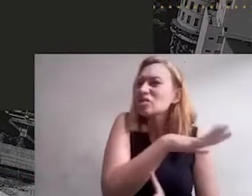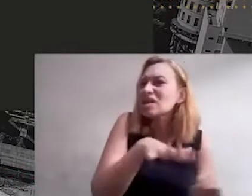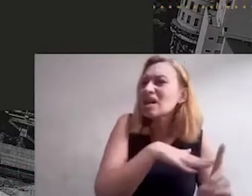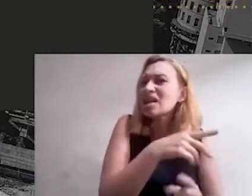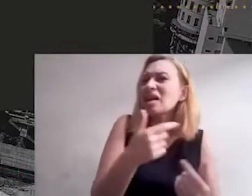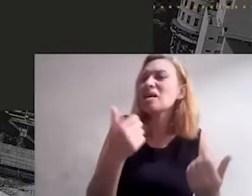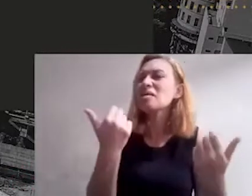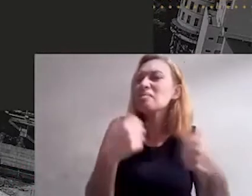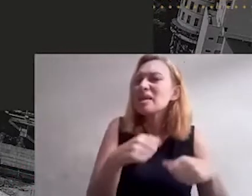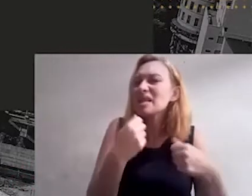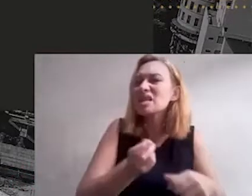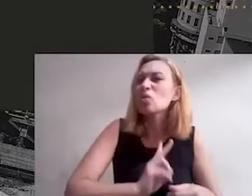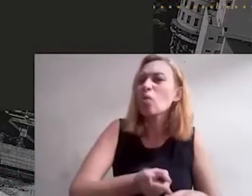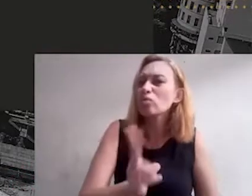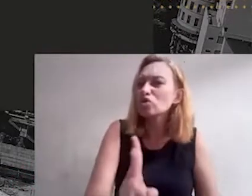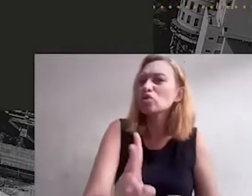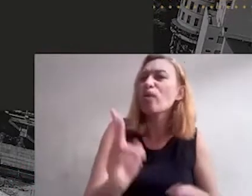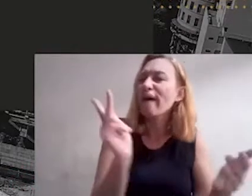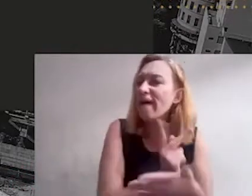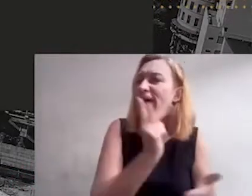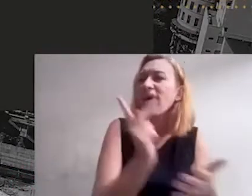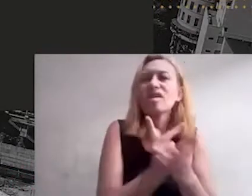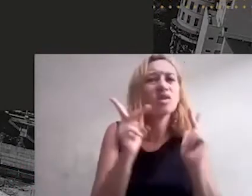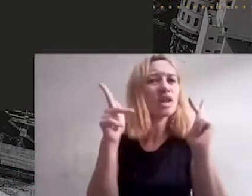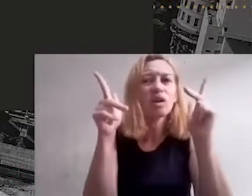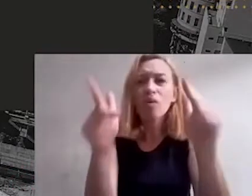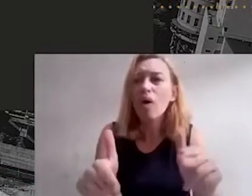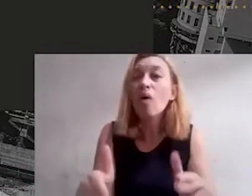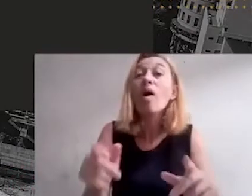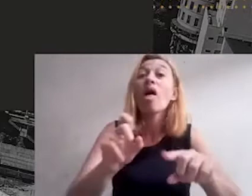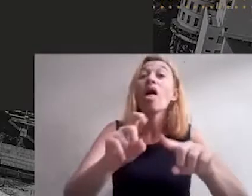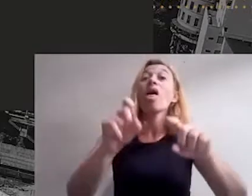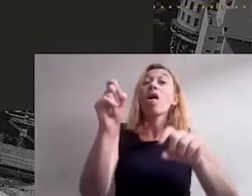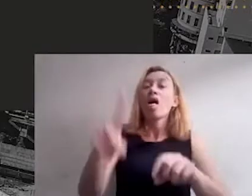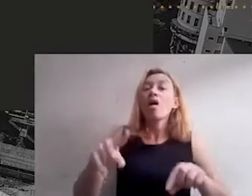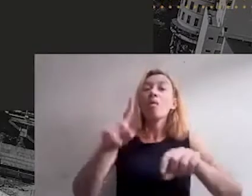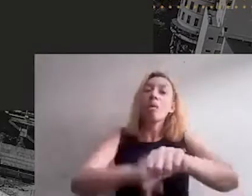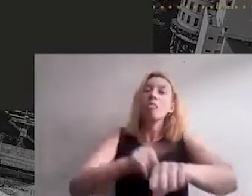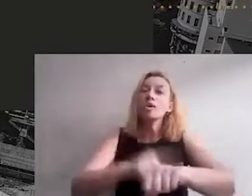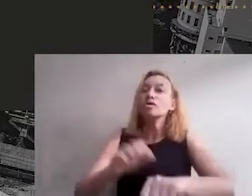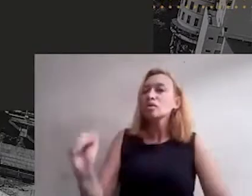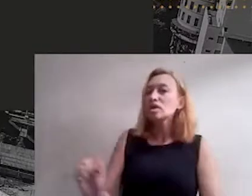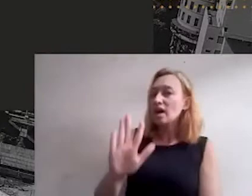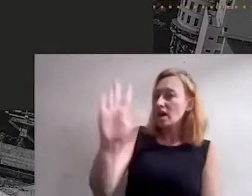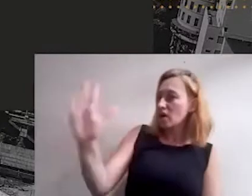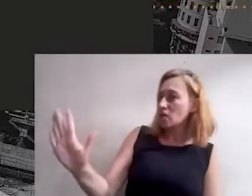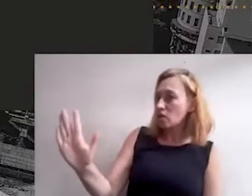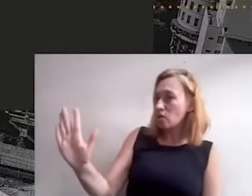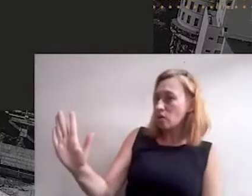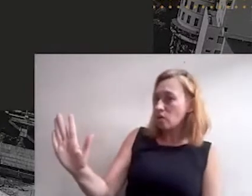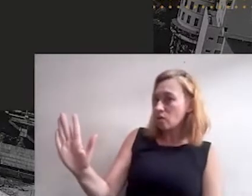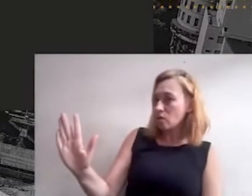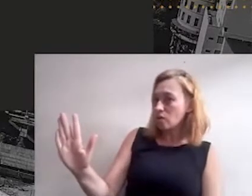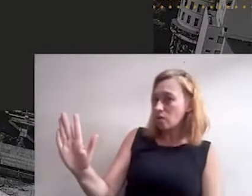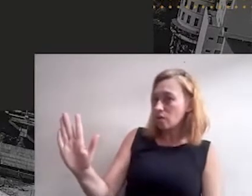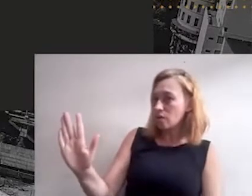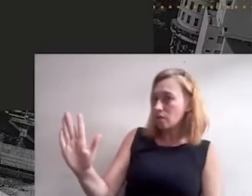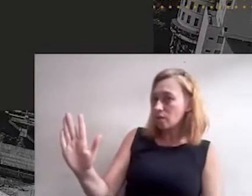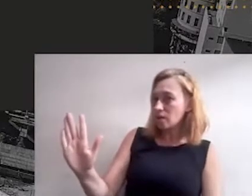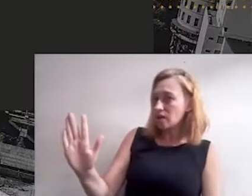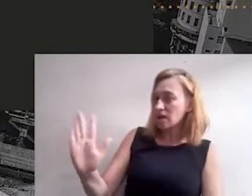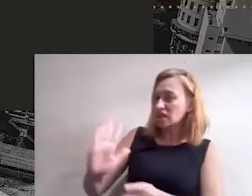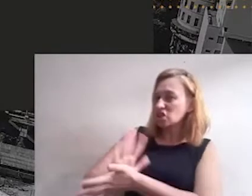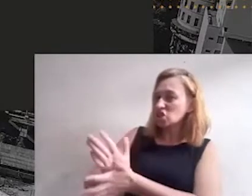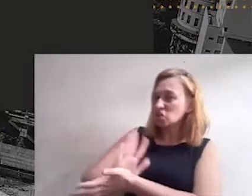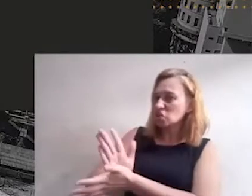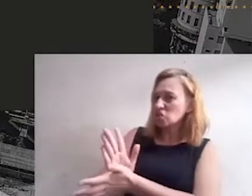mesmos erros. E esse argumento de que a Europa desmatou e a gente tem o direito de desmatar, ele parte de uma